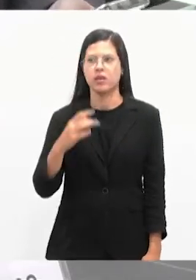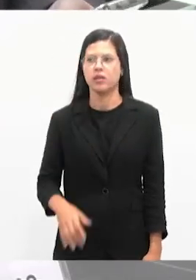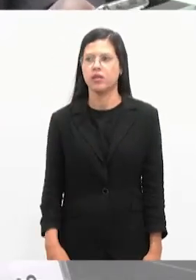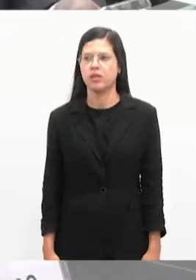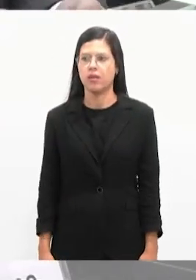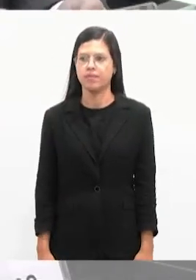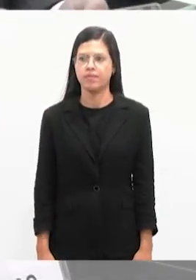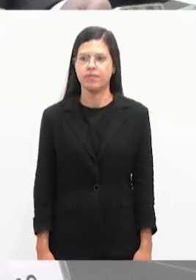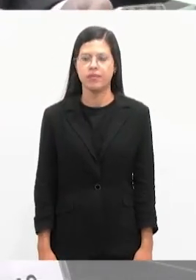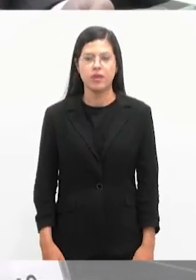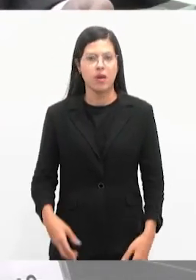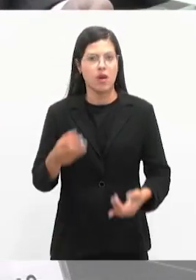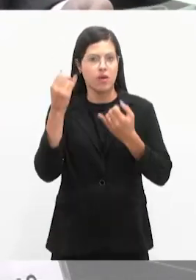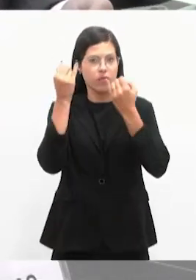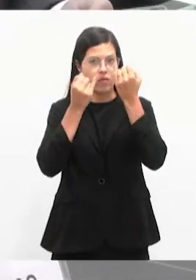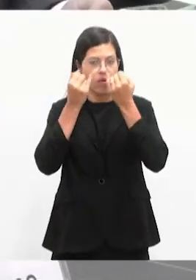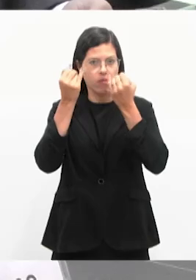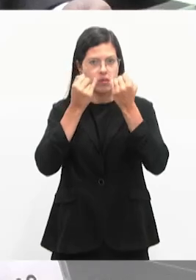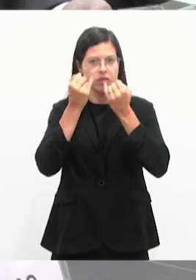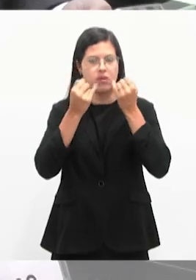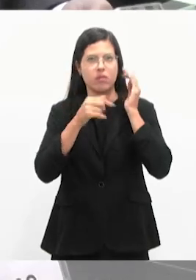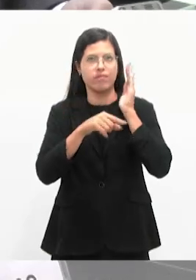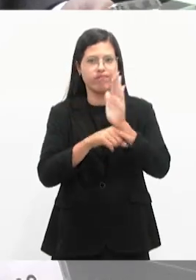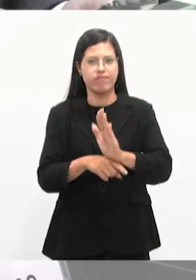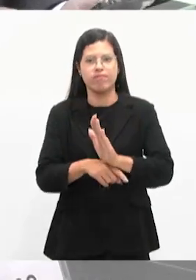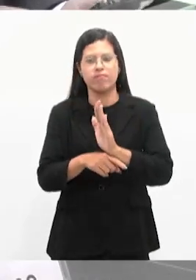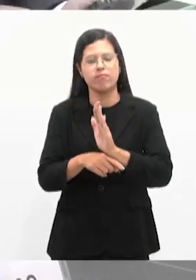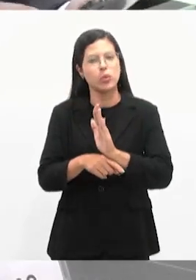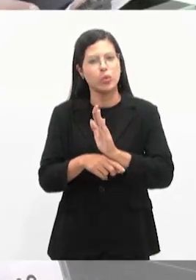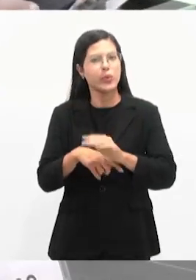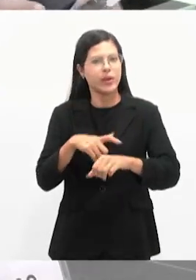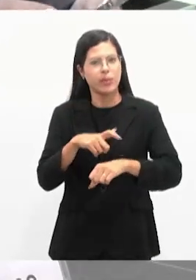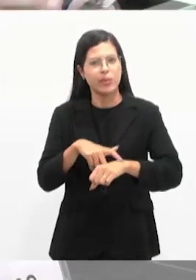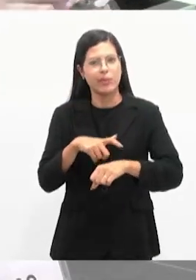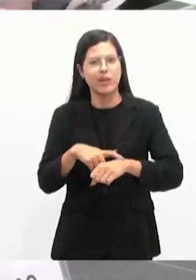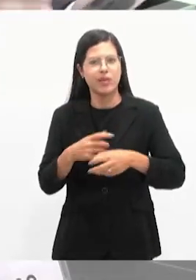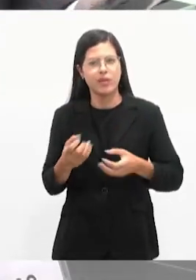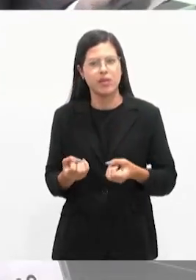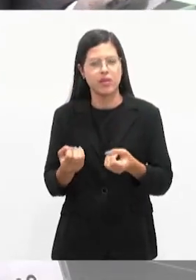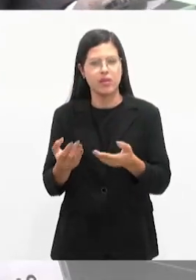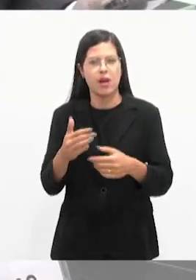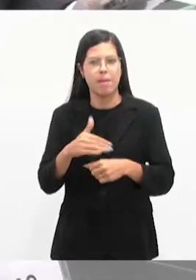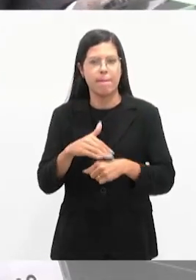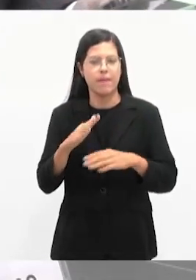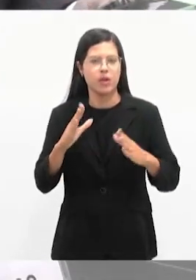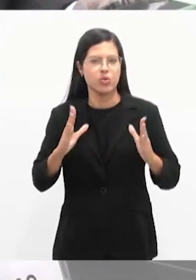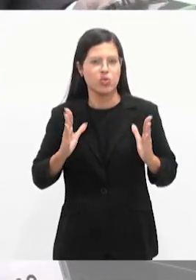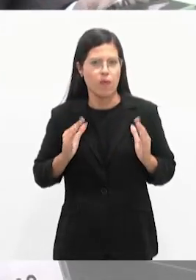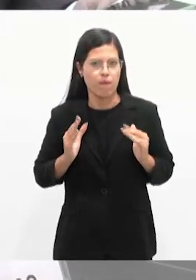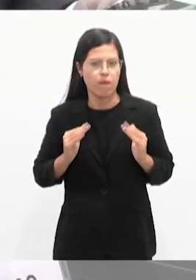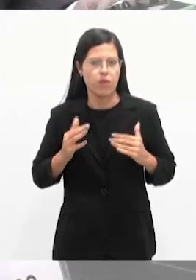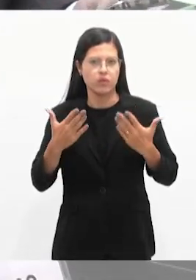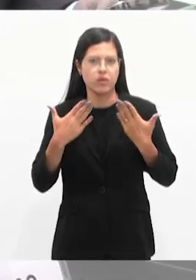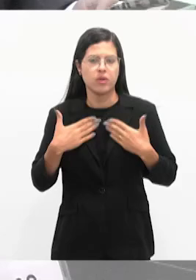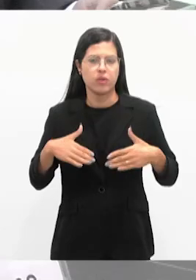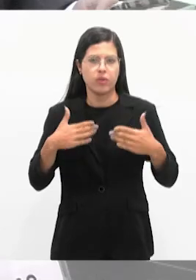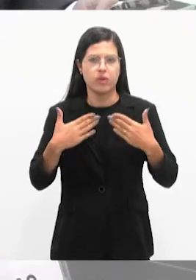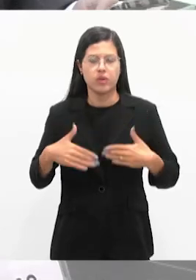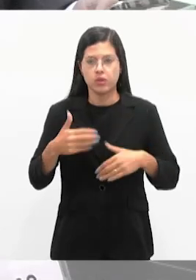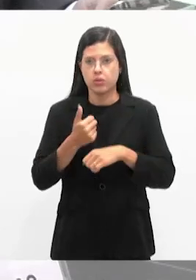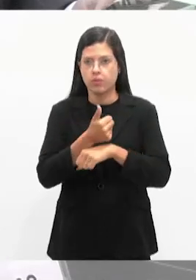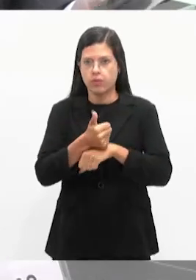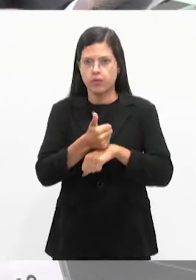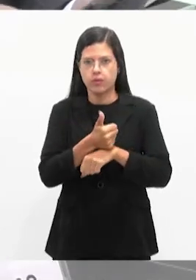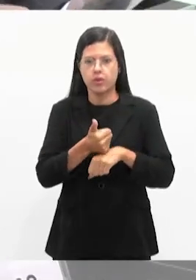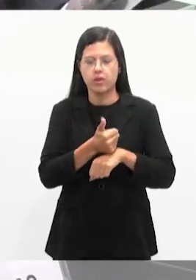a informação ajude, naquele momento, inclusive, para dar mais conforto para o pai, dar mais tranquilidade para o profissional